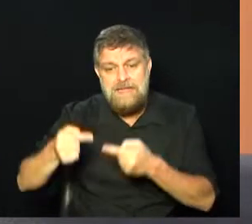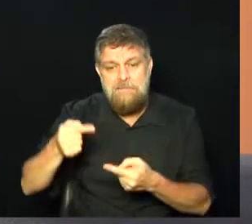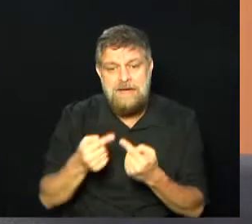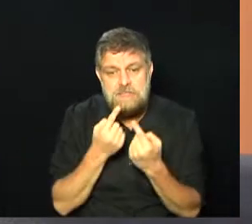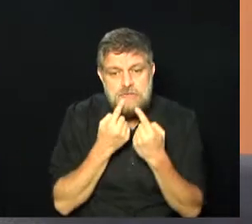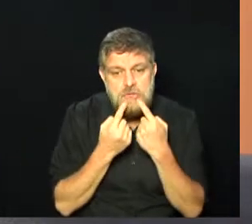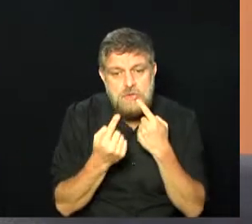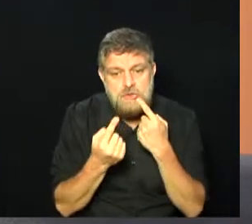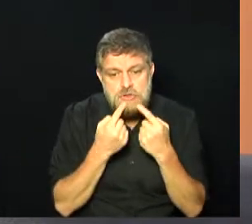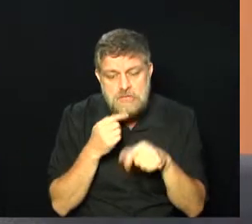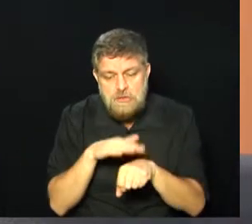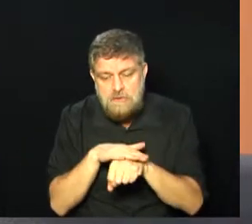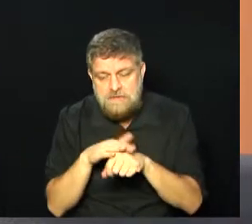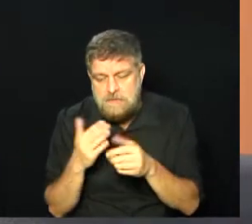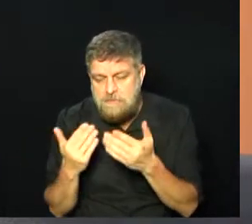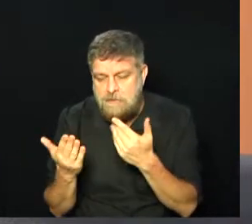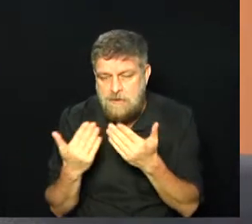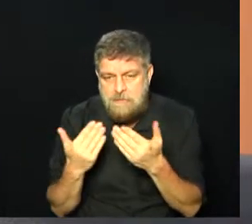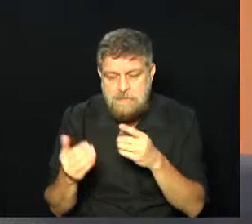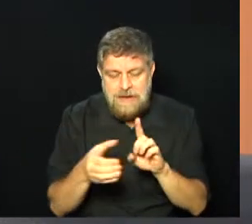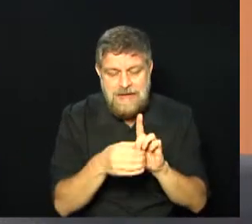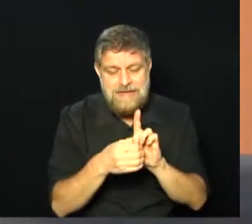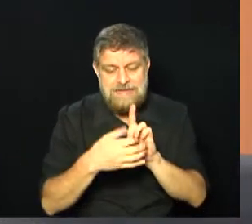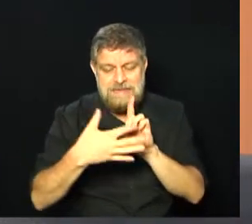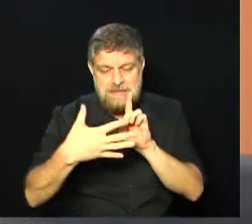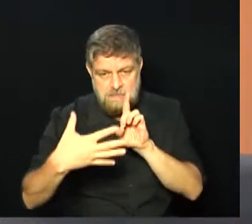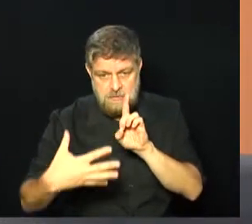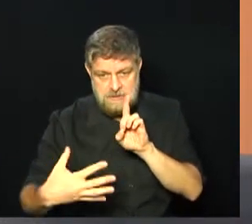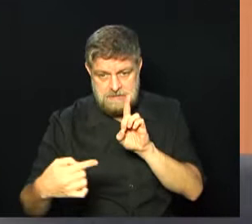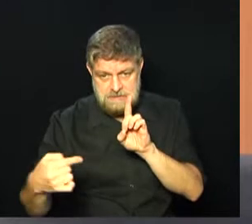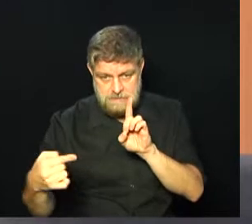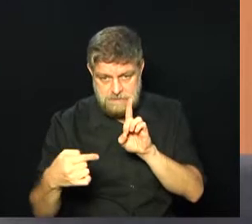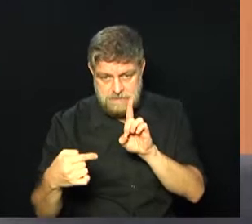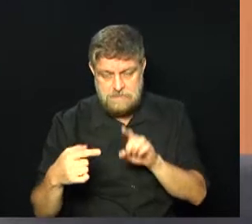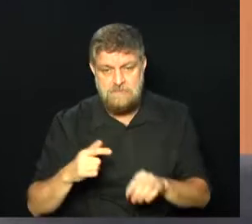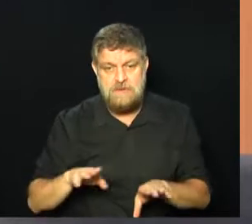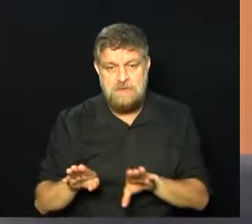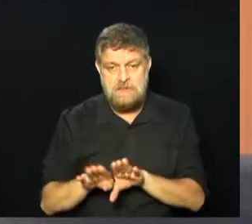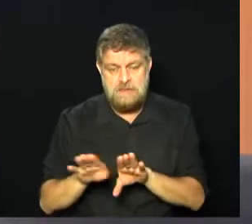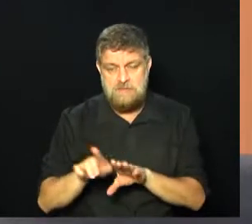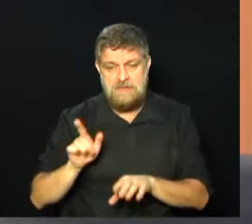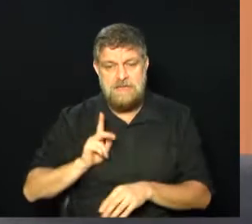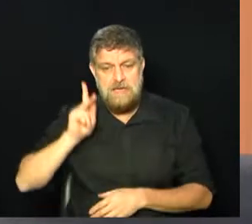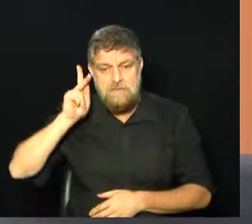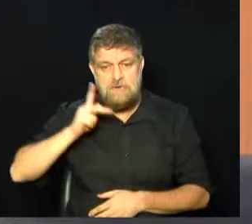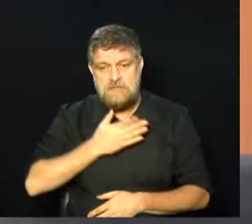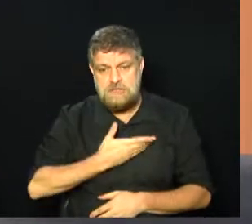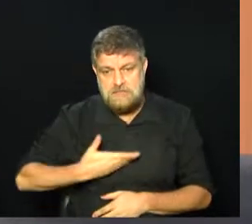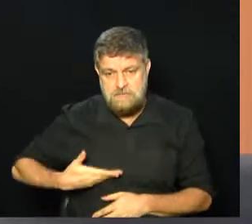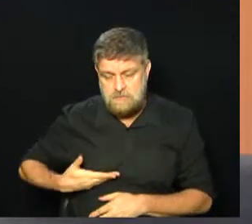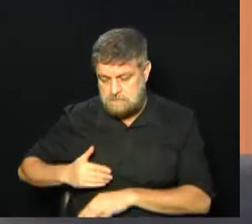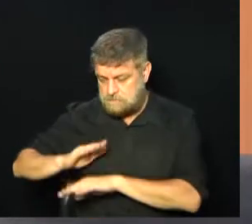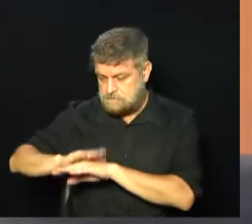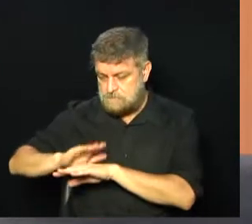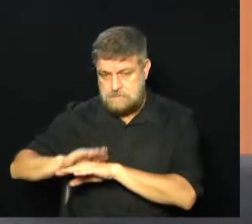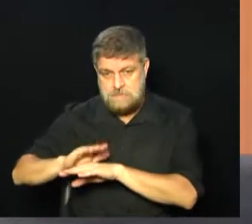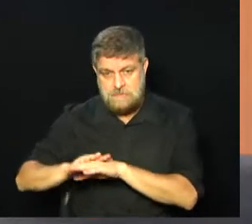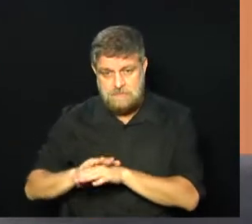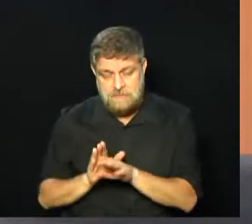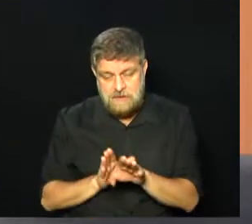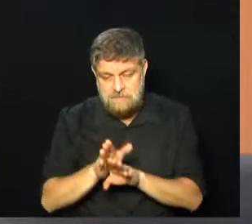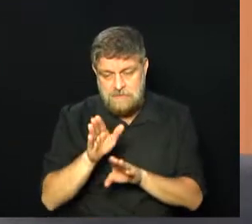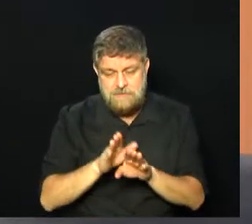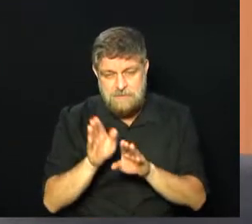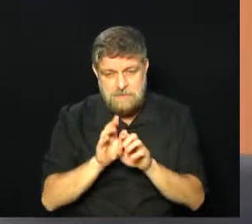da democracia, cabe também o papel de formulação de políticas públicas e o papel de alerta,